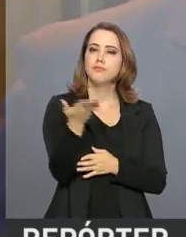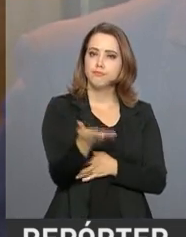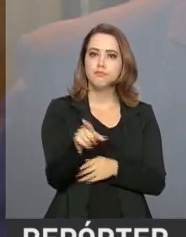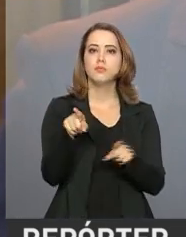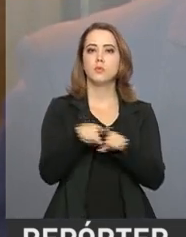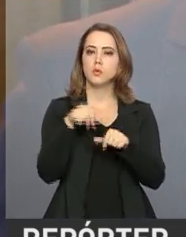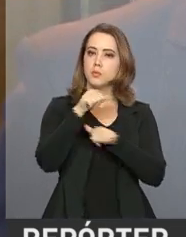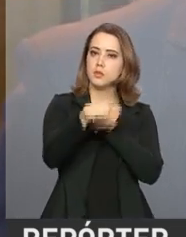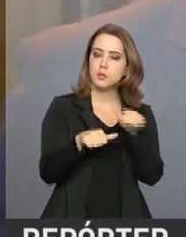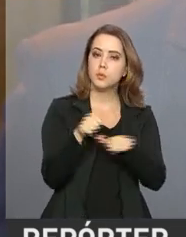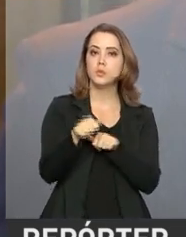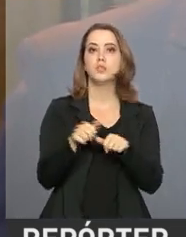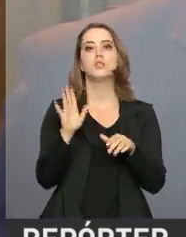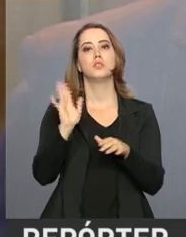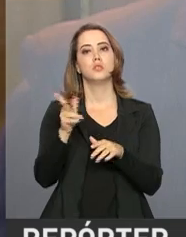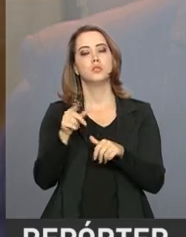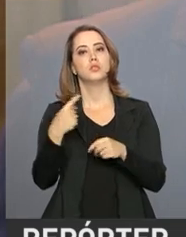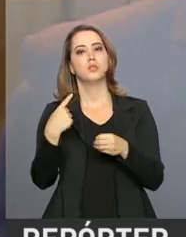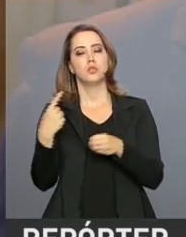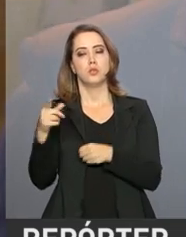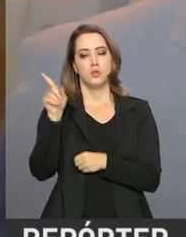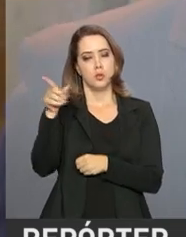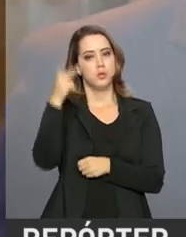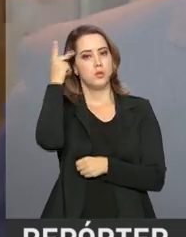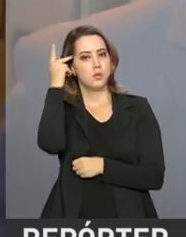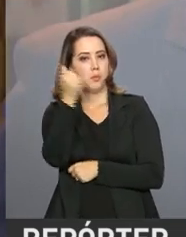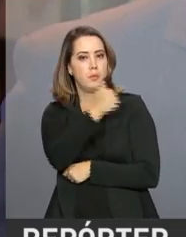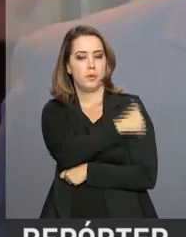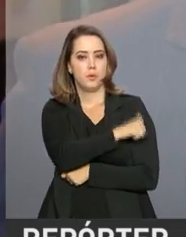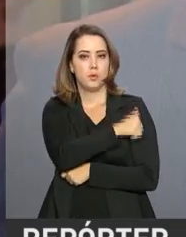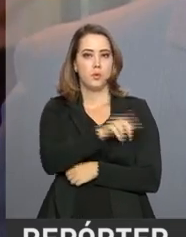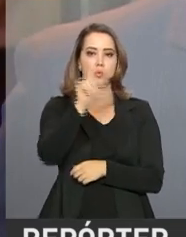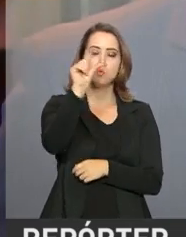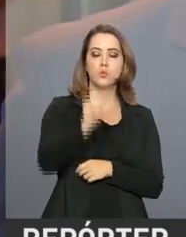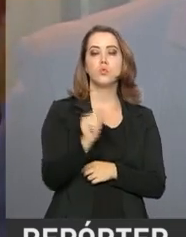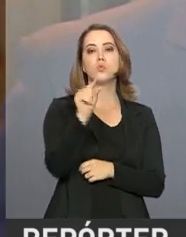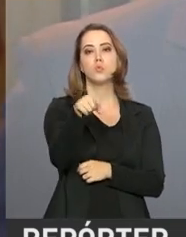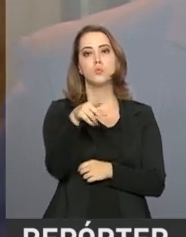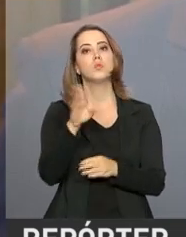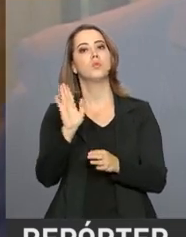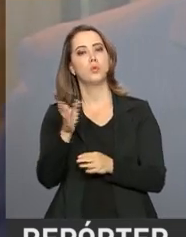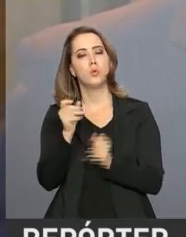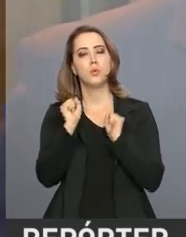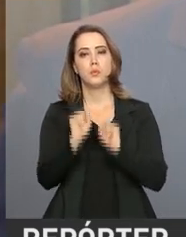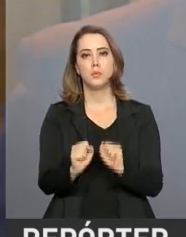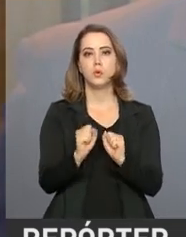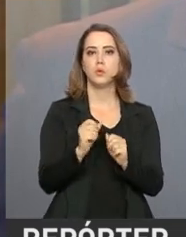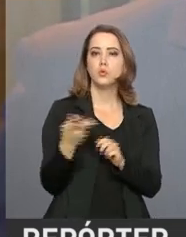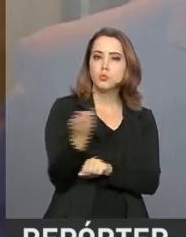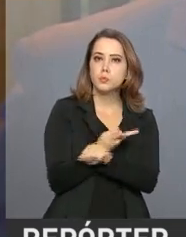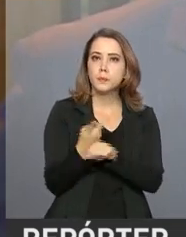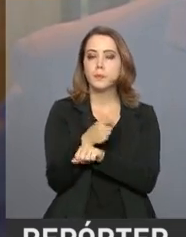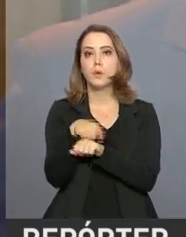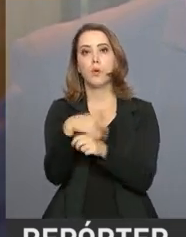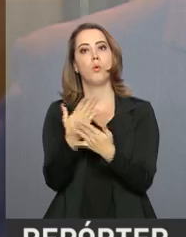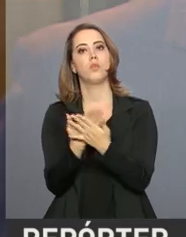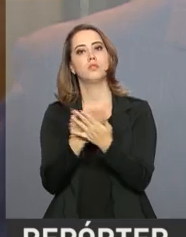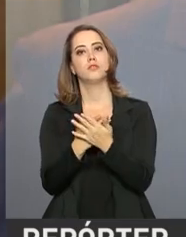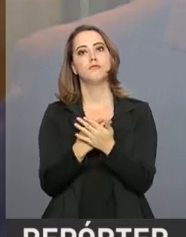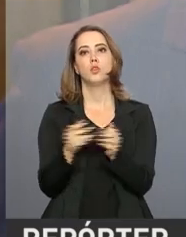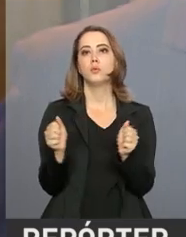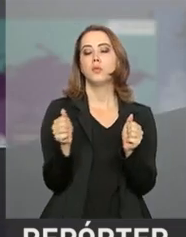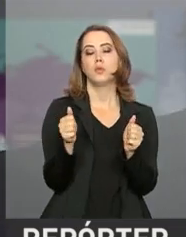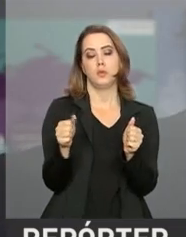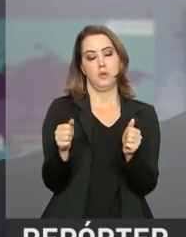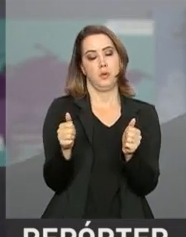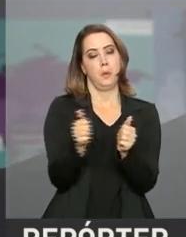mudando e a concentração nesses estados diminuindo dando mais chances de estudantes procurarem mestrado ou doutorado mais perto